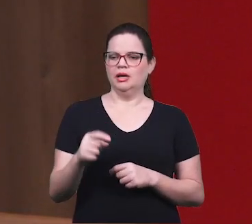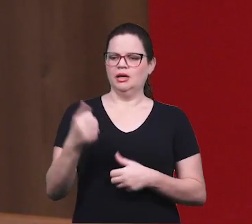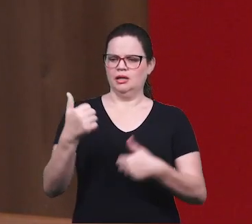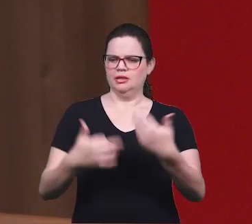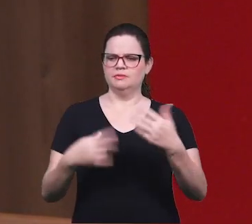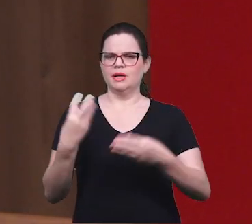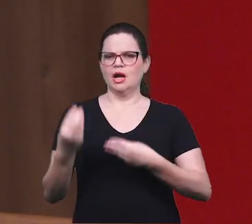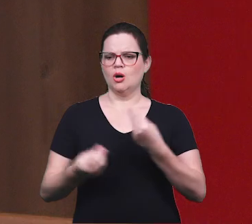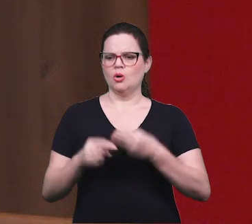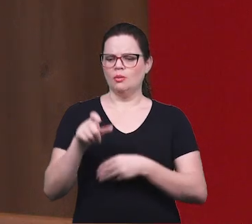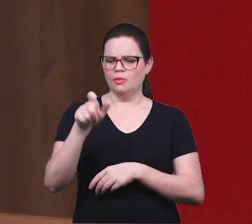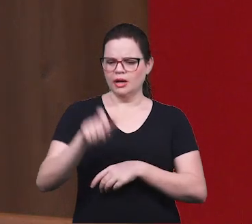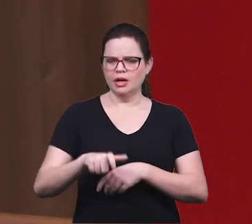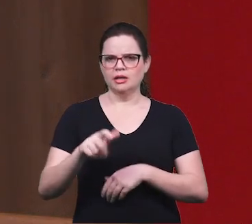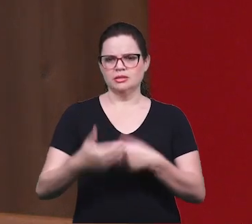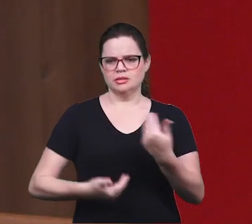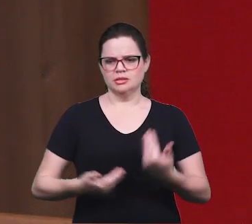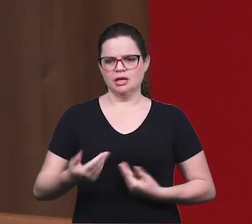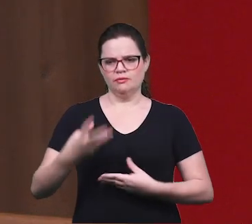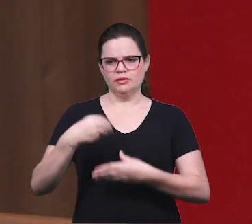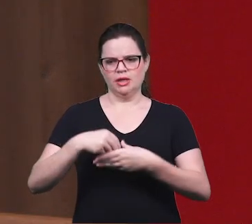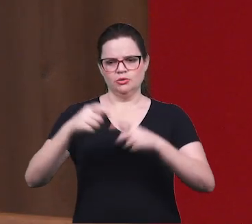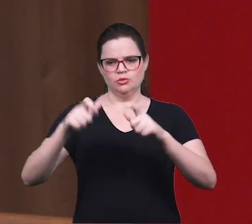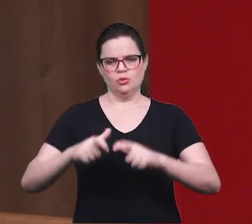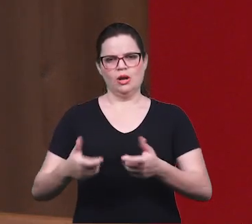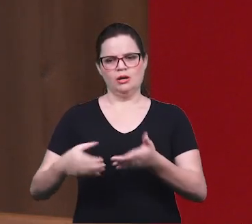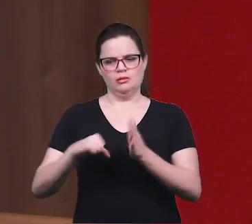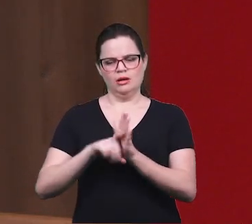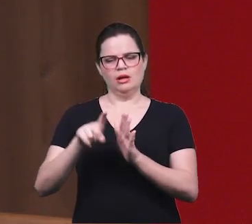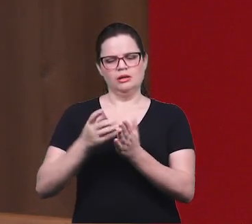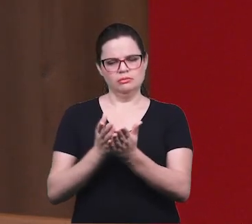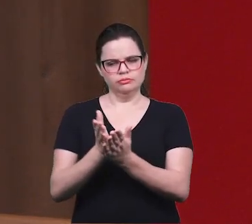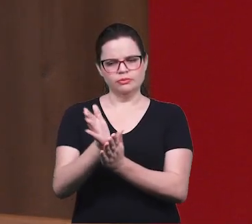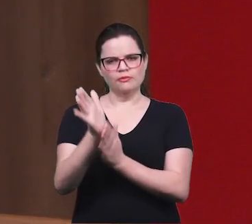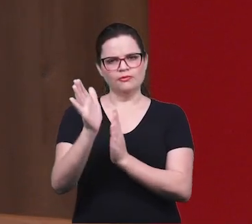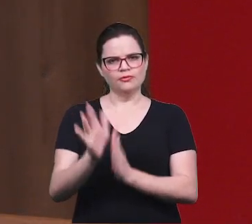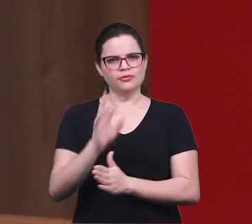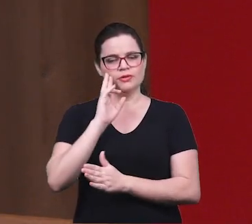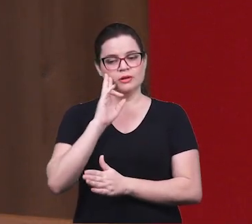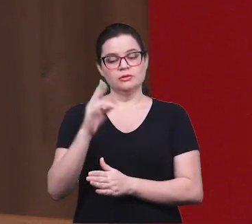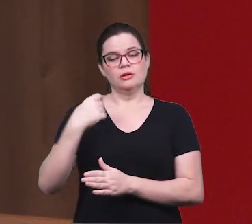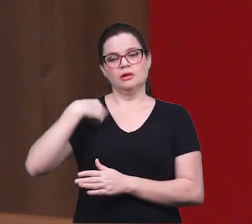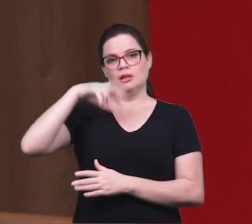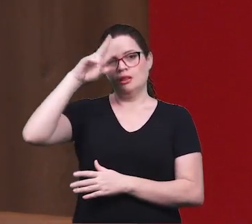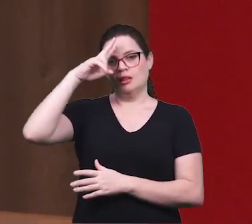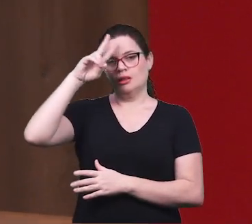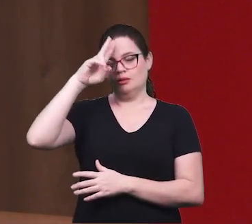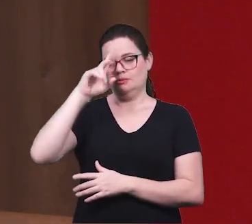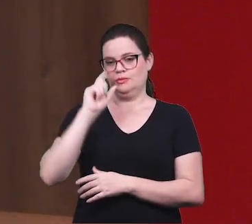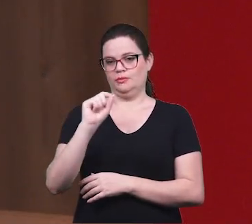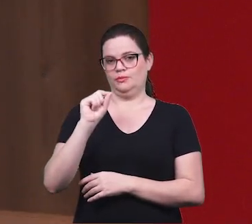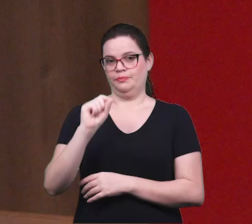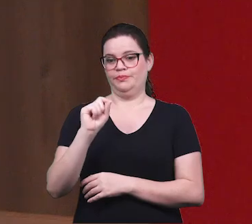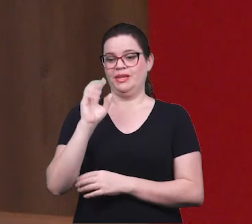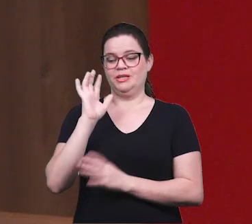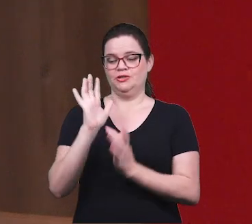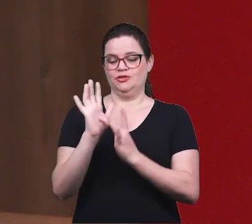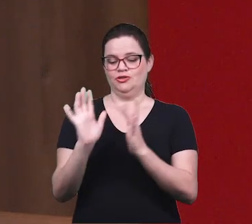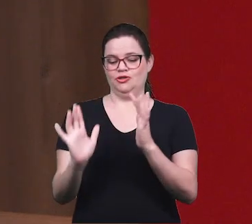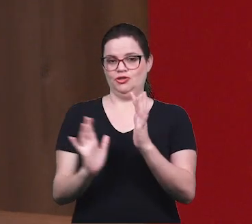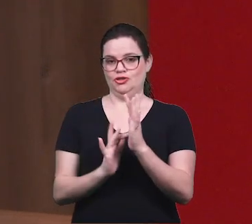Senhor com fidelidade, e lembra que Deus, através do Senhor